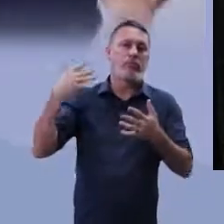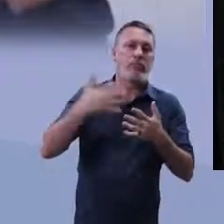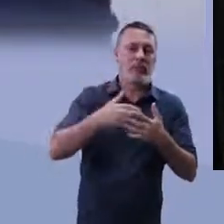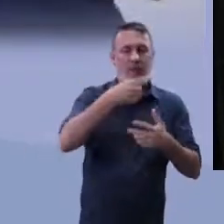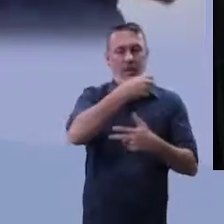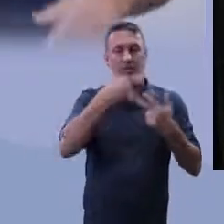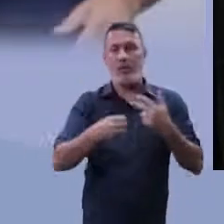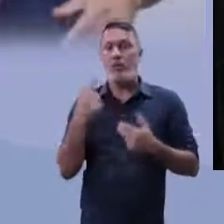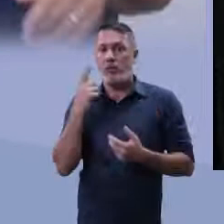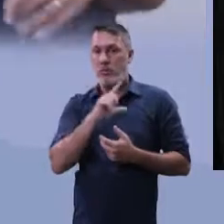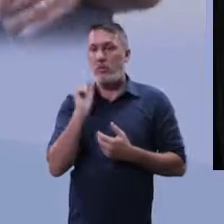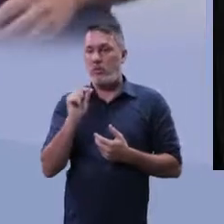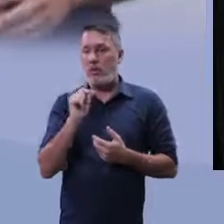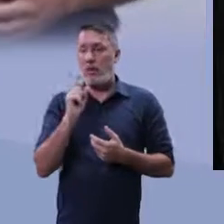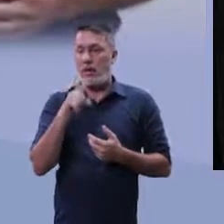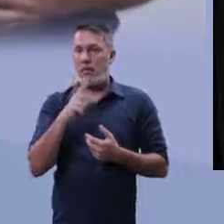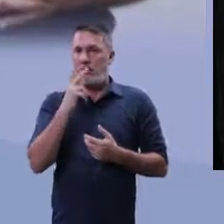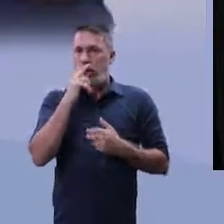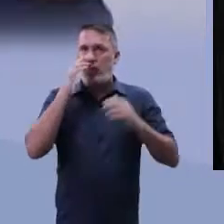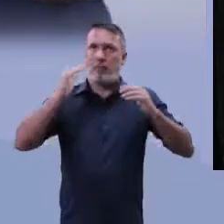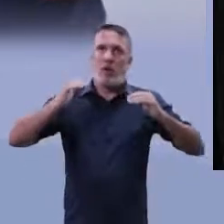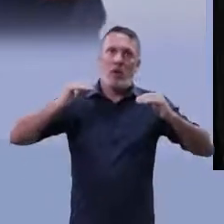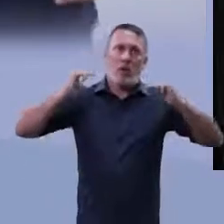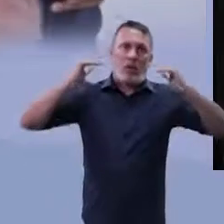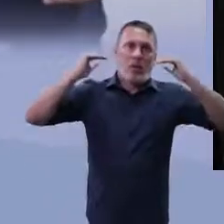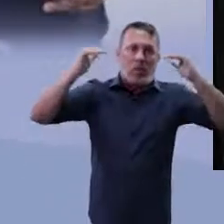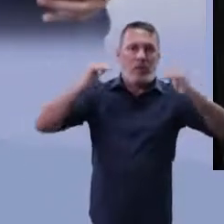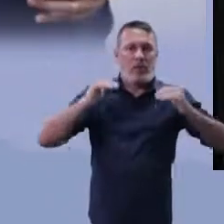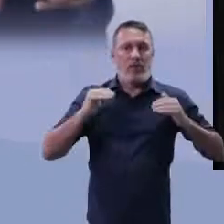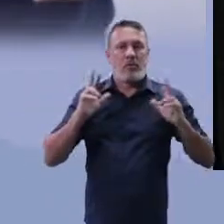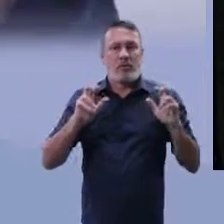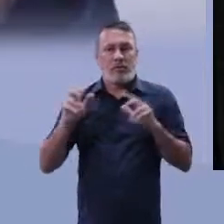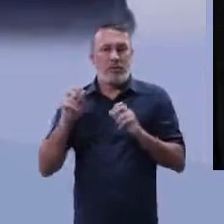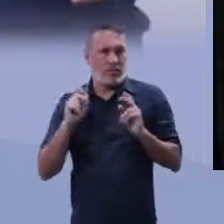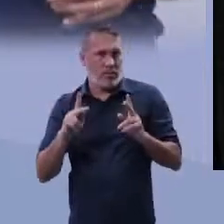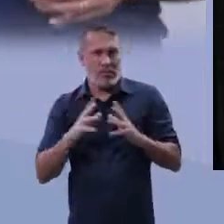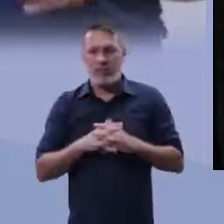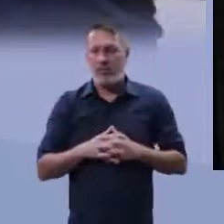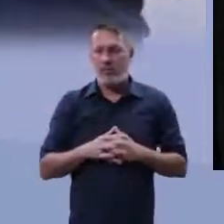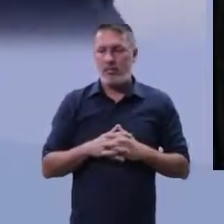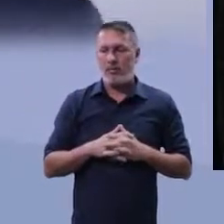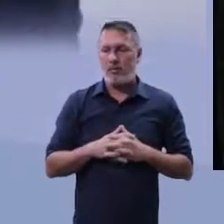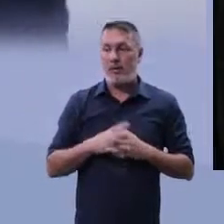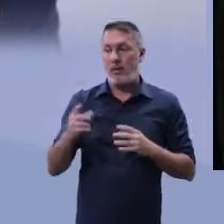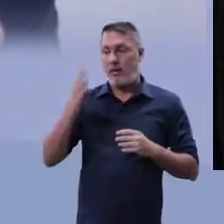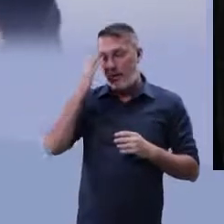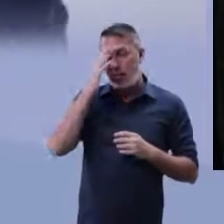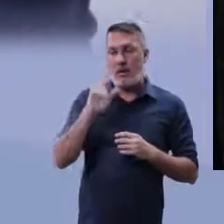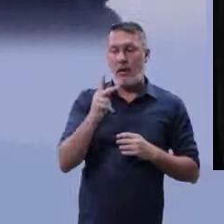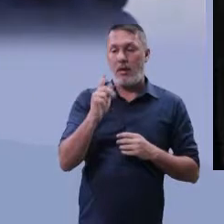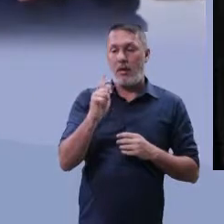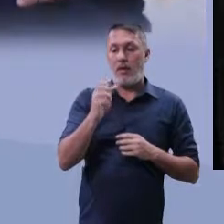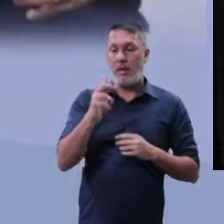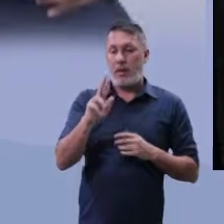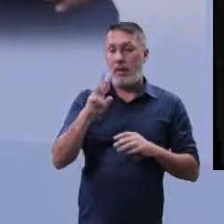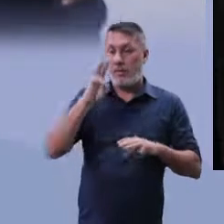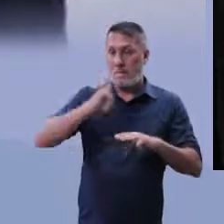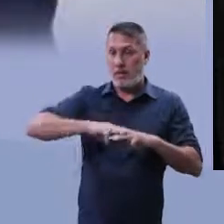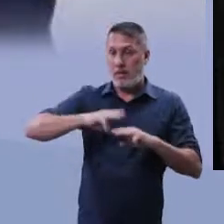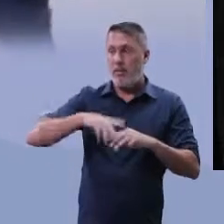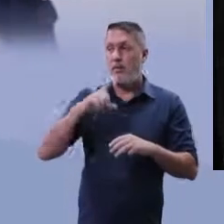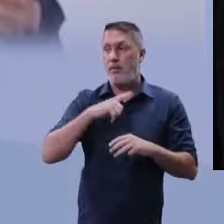que mais vem caindo no Enem aí, é o que tá na crista da onda, esses assuntos aí. Se liga aqui no Hacker